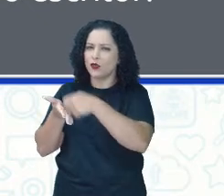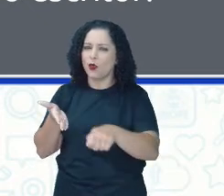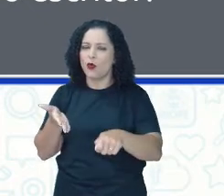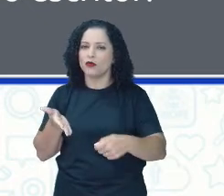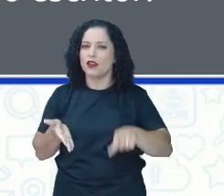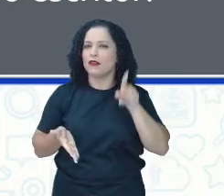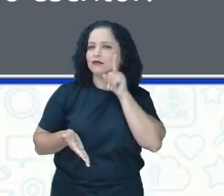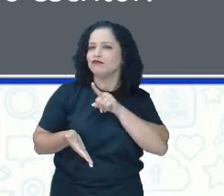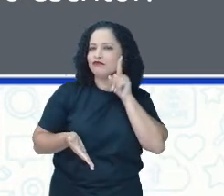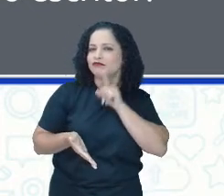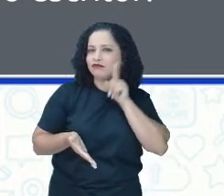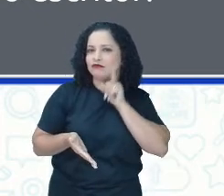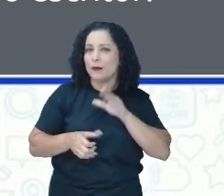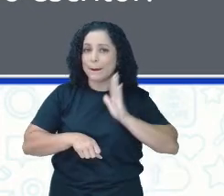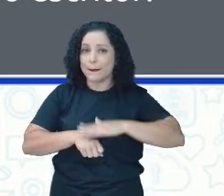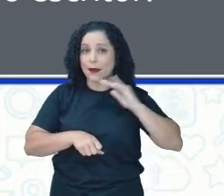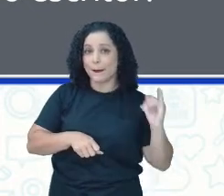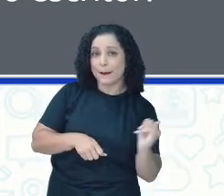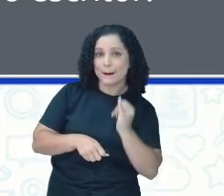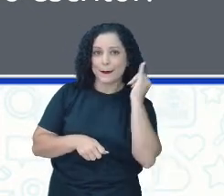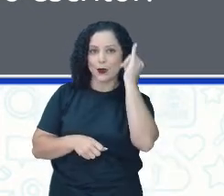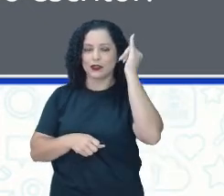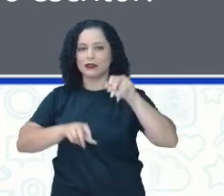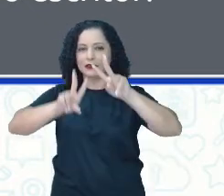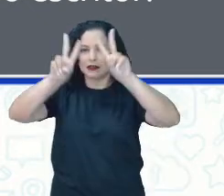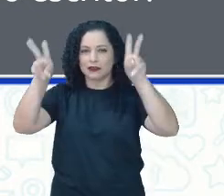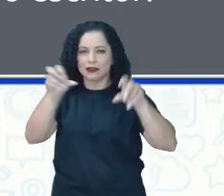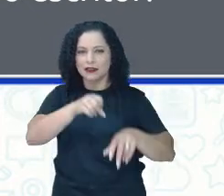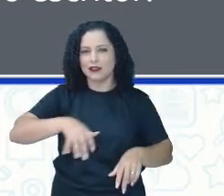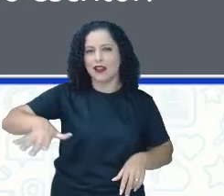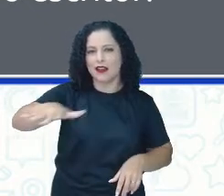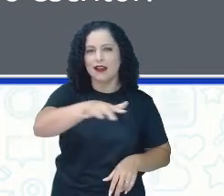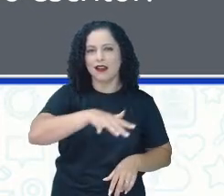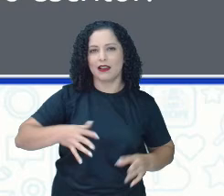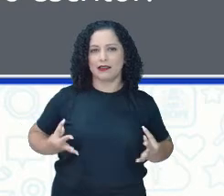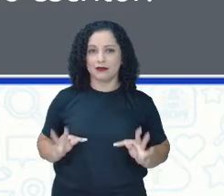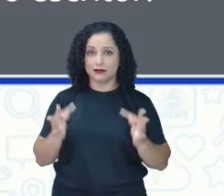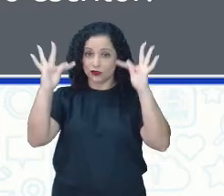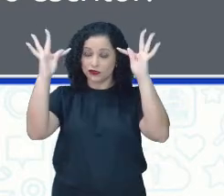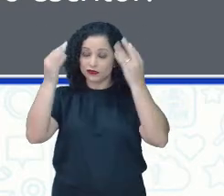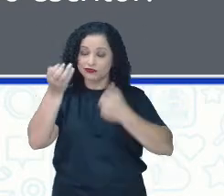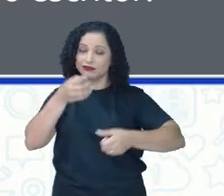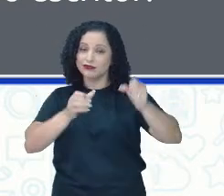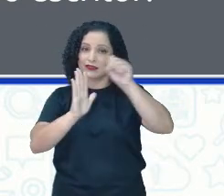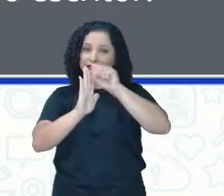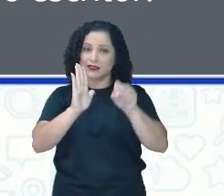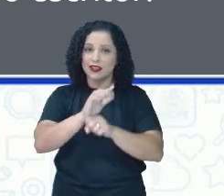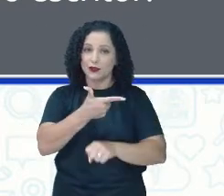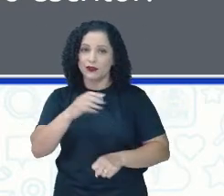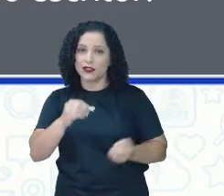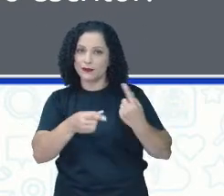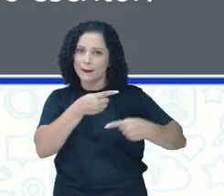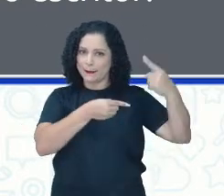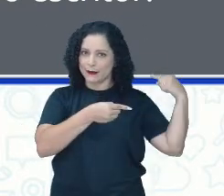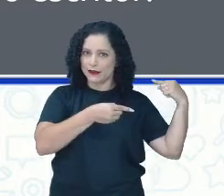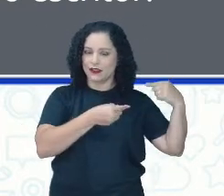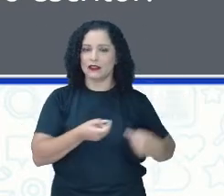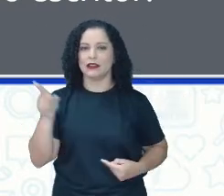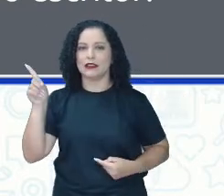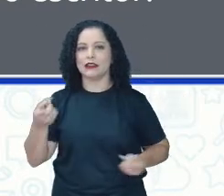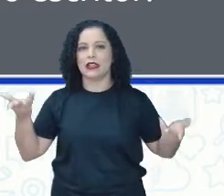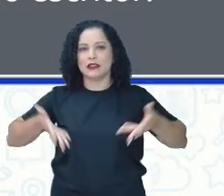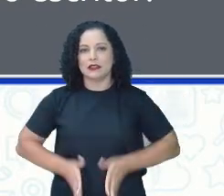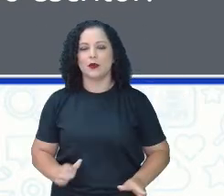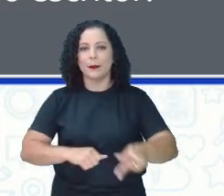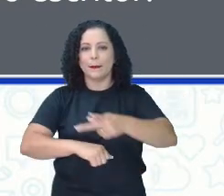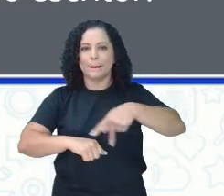norte-americano, considerado um dos mais importantes escritores de ficção científica lá do século XX, ó, século passado. Ele nasceu na Rússia, em 2 de